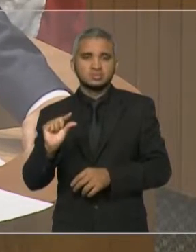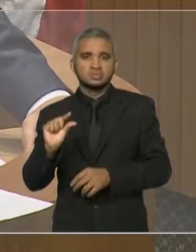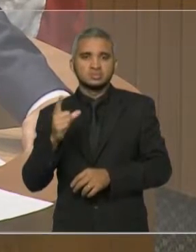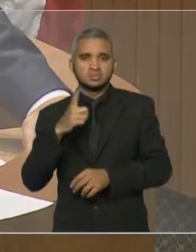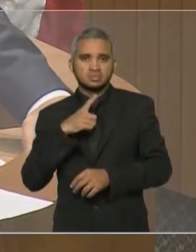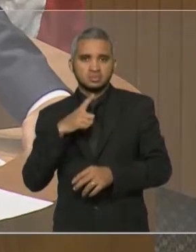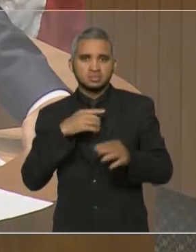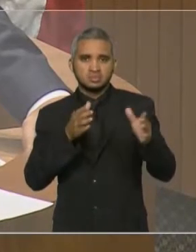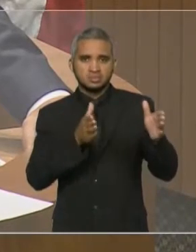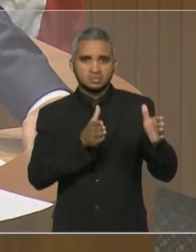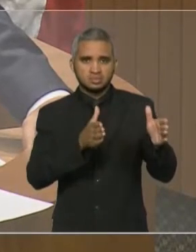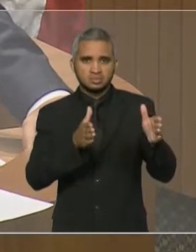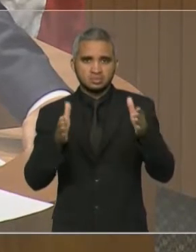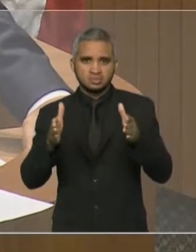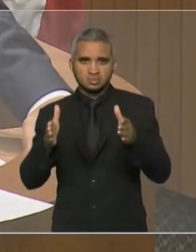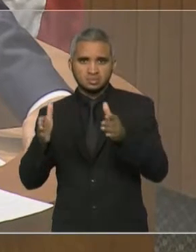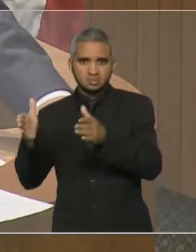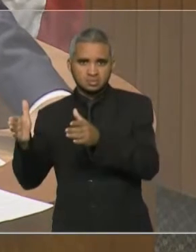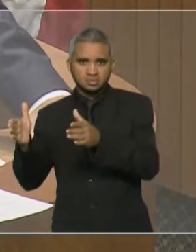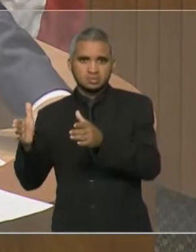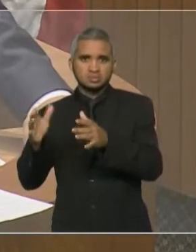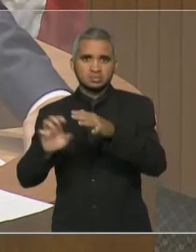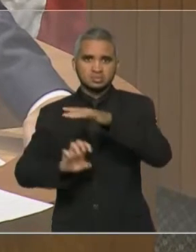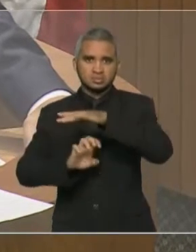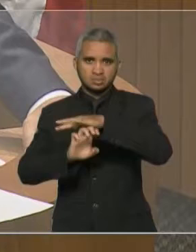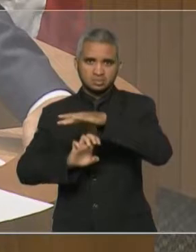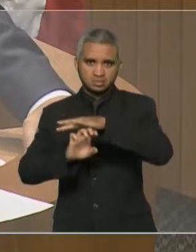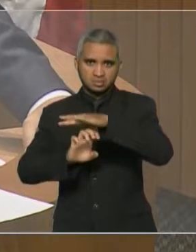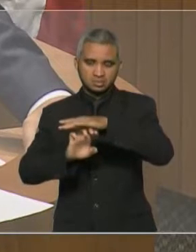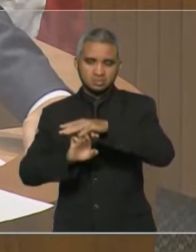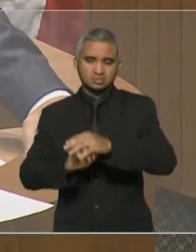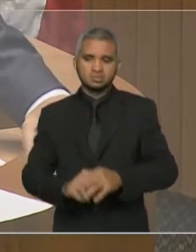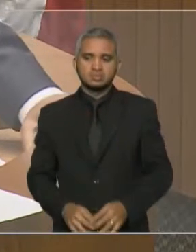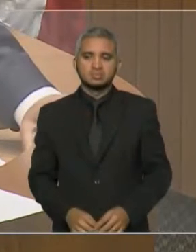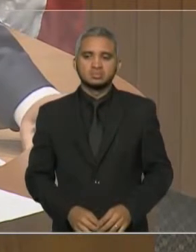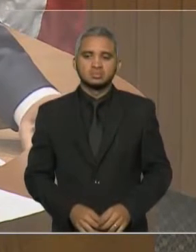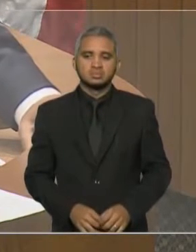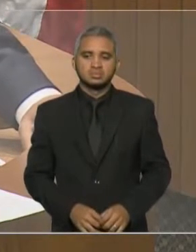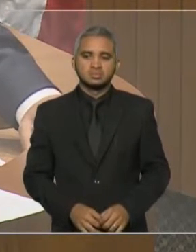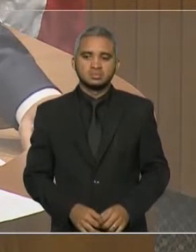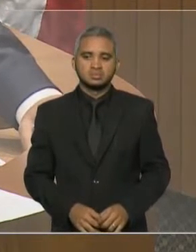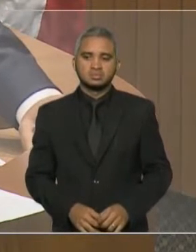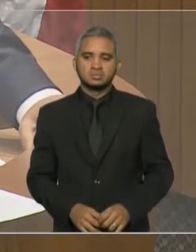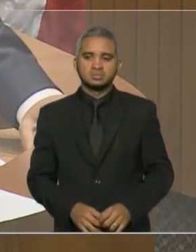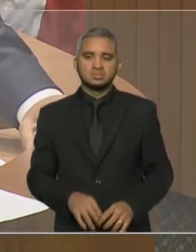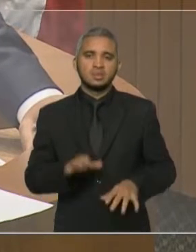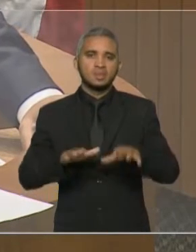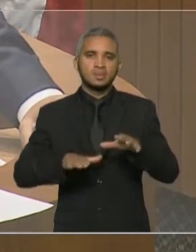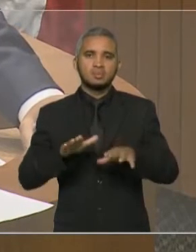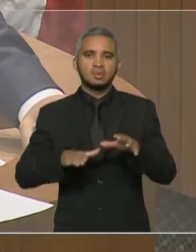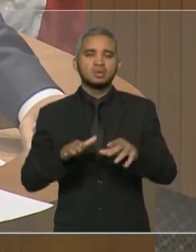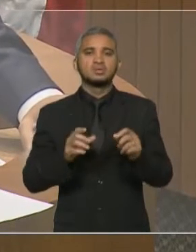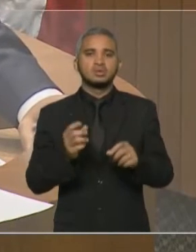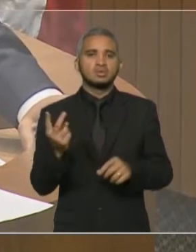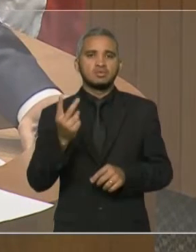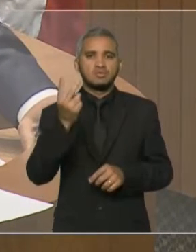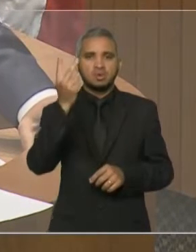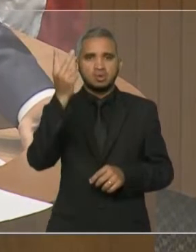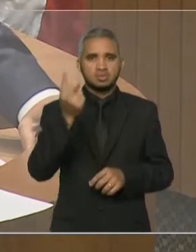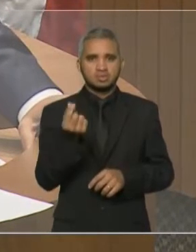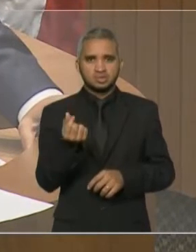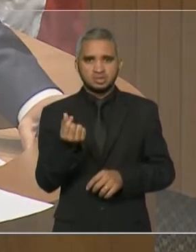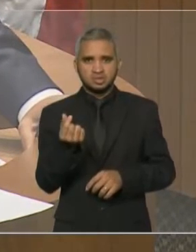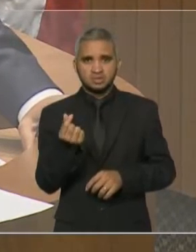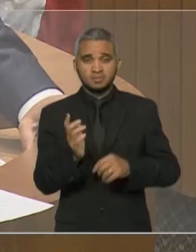faixa das empresas de faturamento. Até R$120